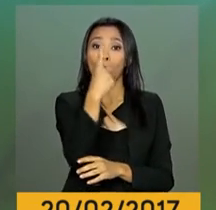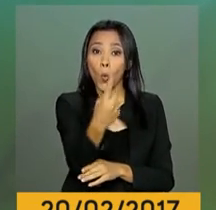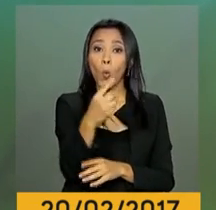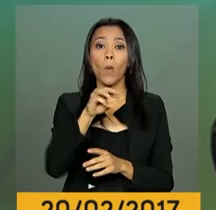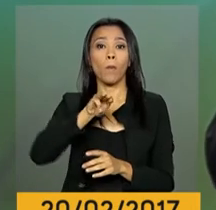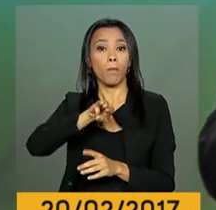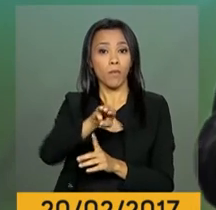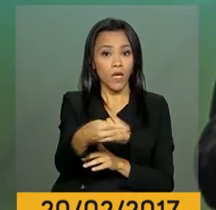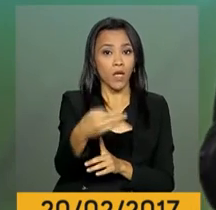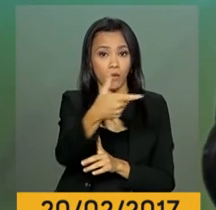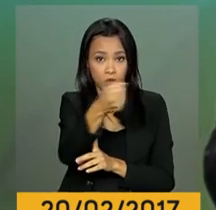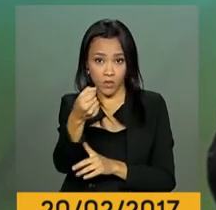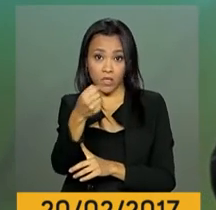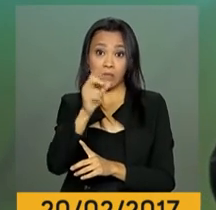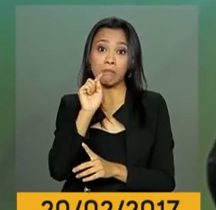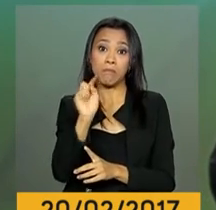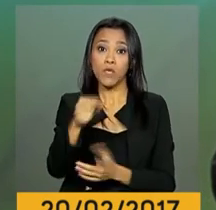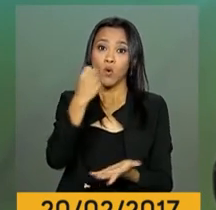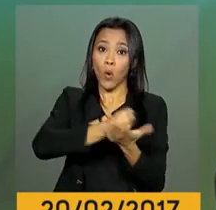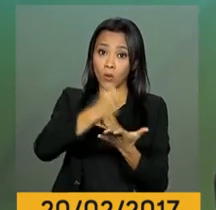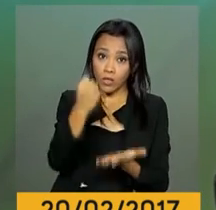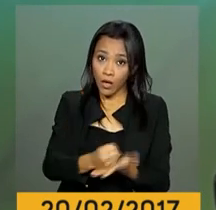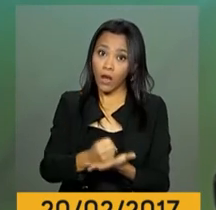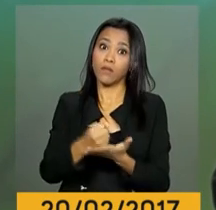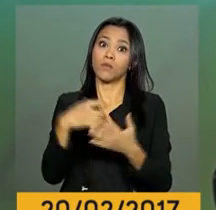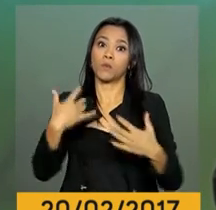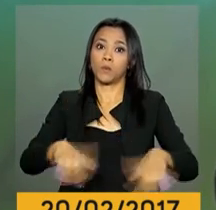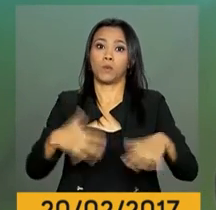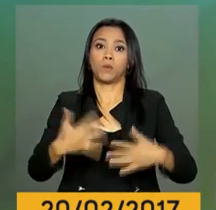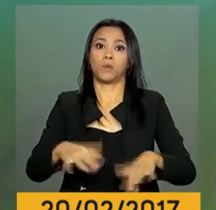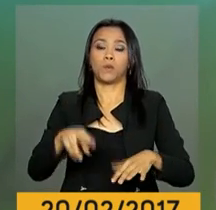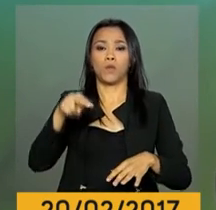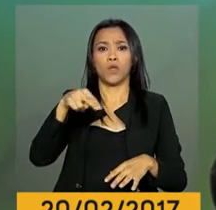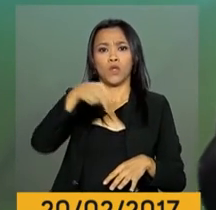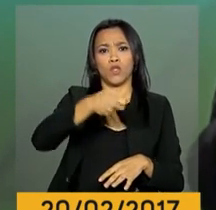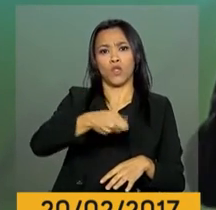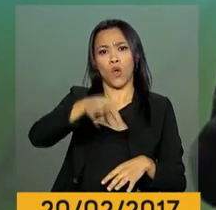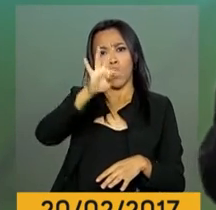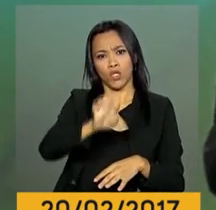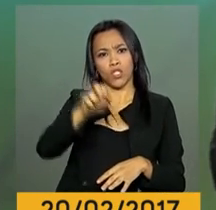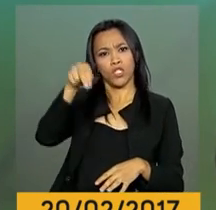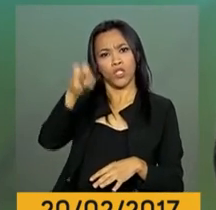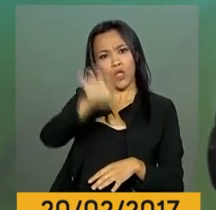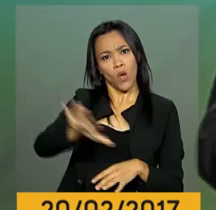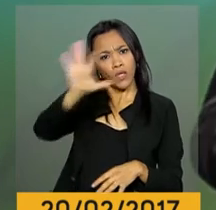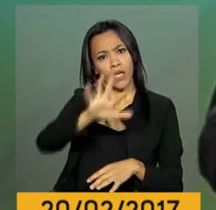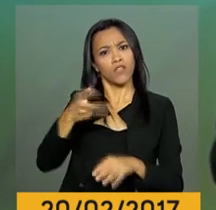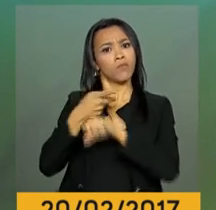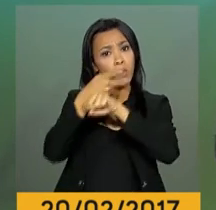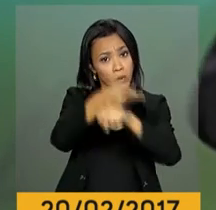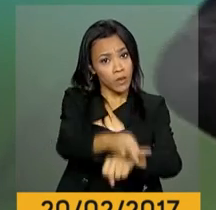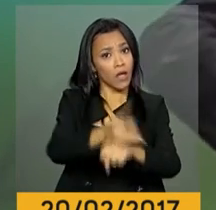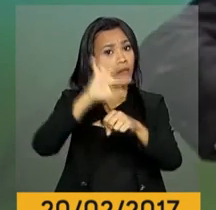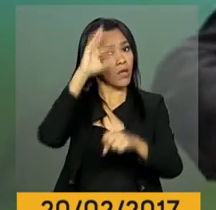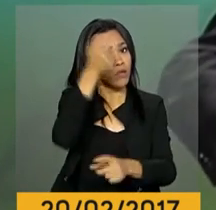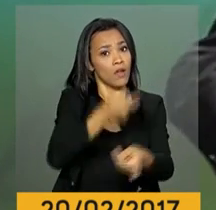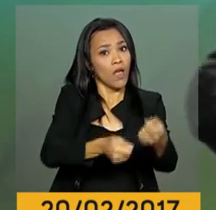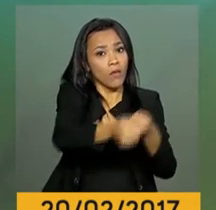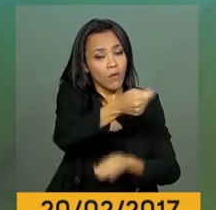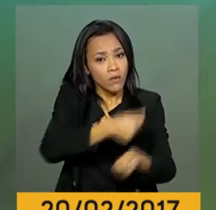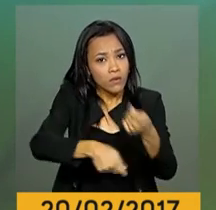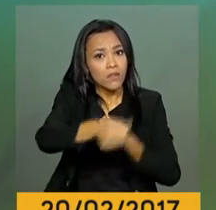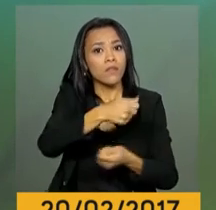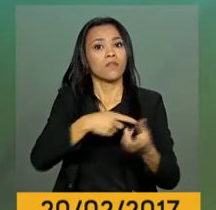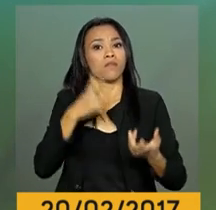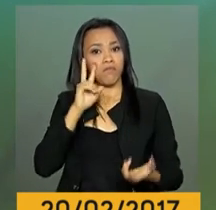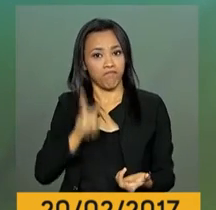contratos no Norte, no Nordeste e algumas outras partes do país. Quer dizer, uma conjugação da agricultura familiar